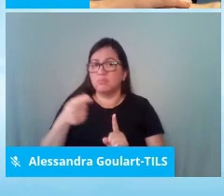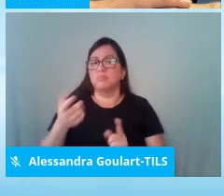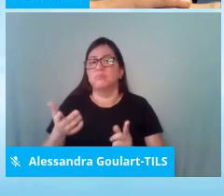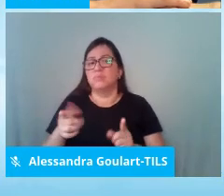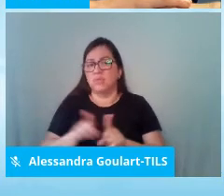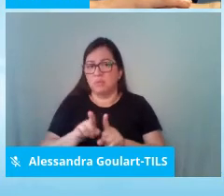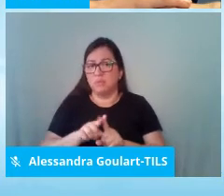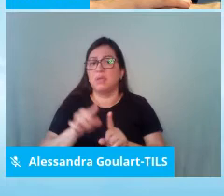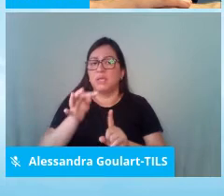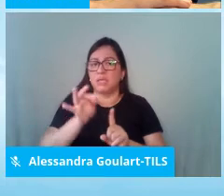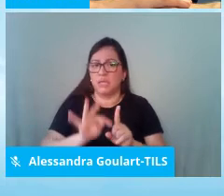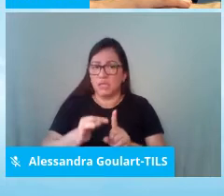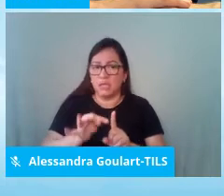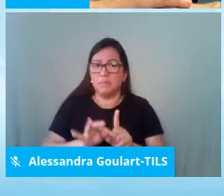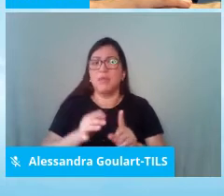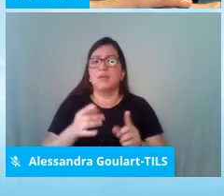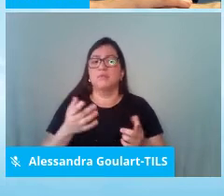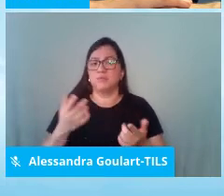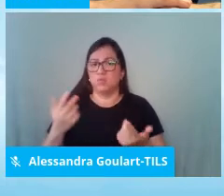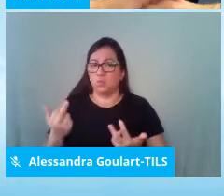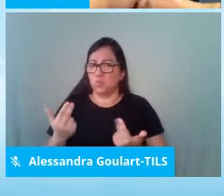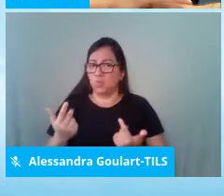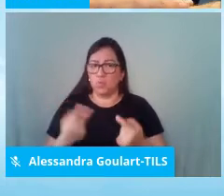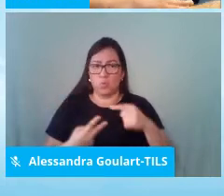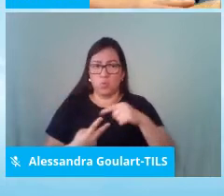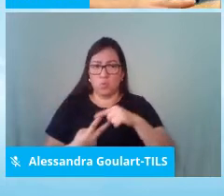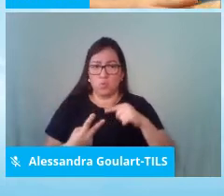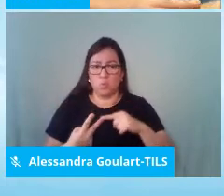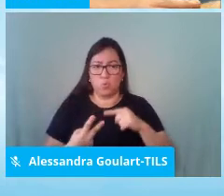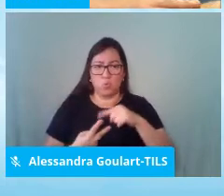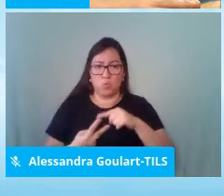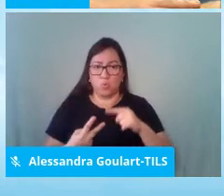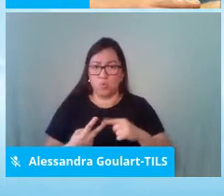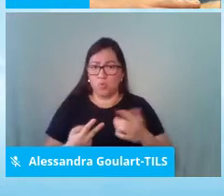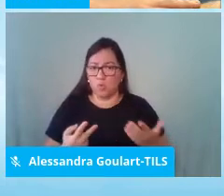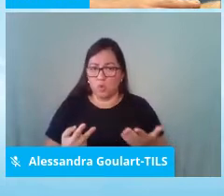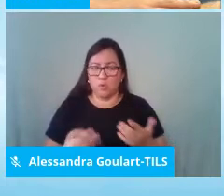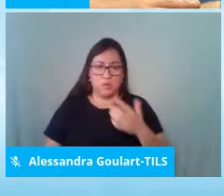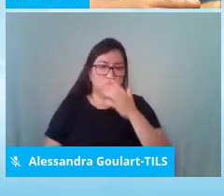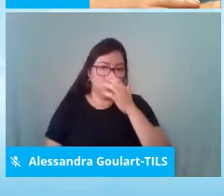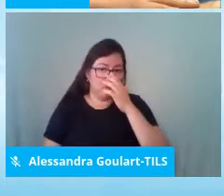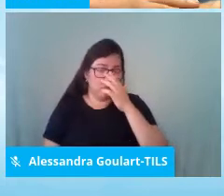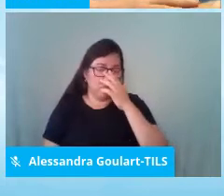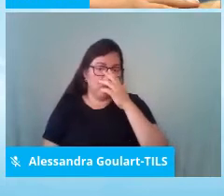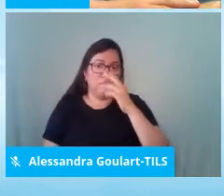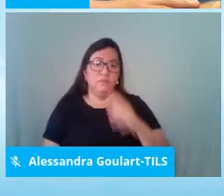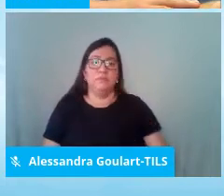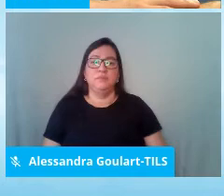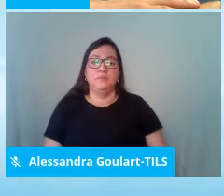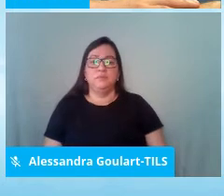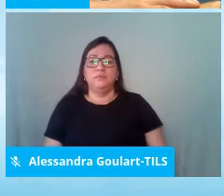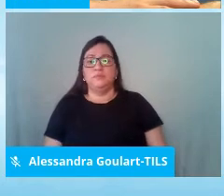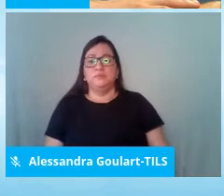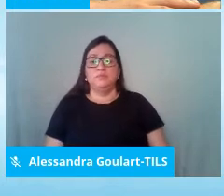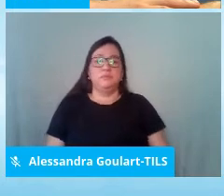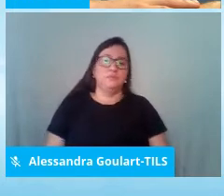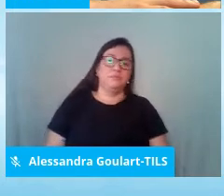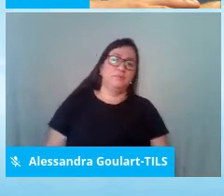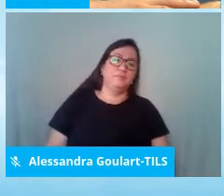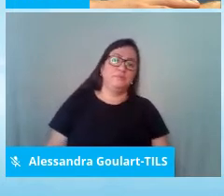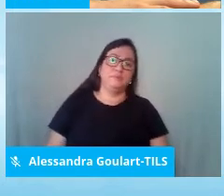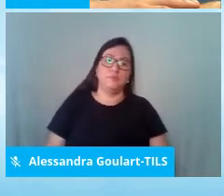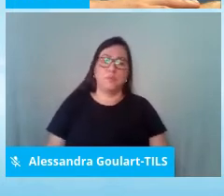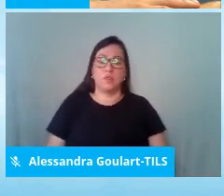Com relação agora a gente vai falar, já que o nosso guia ele se destina a falar da transmissão